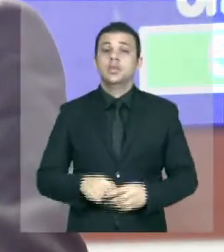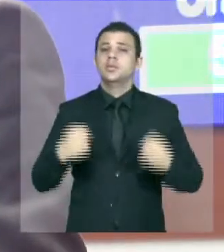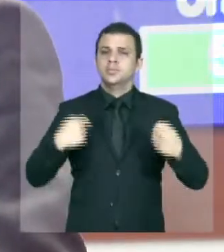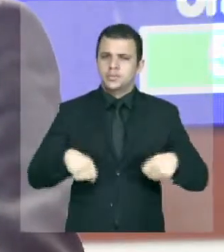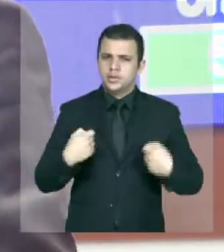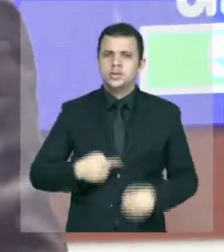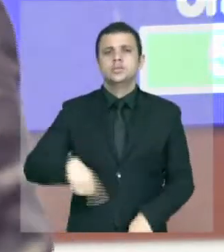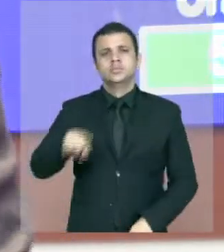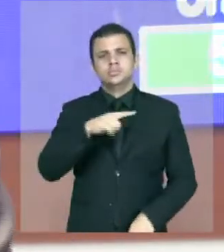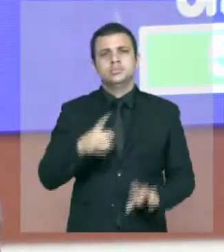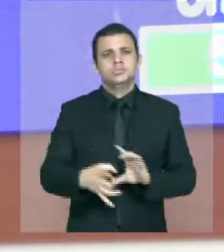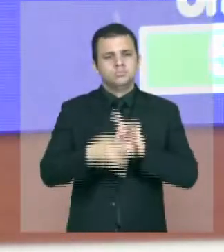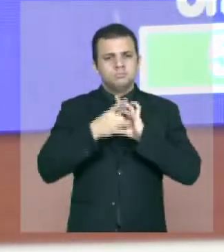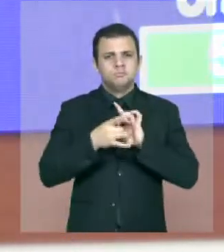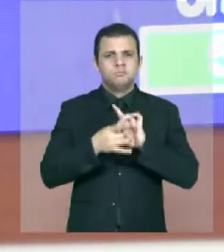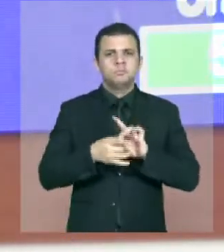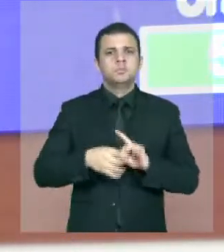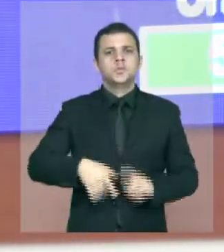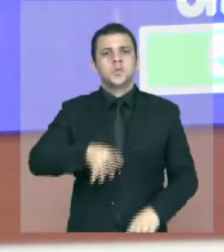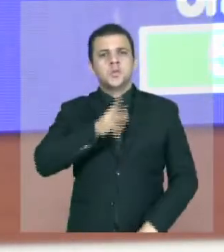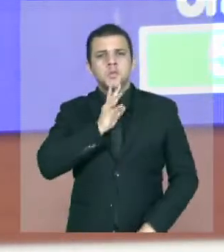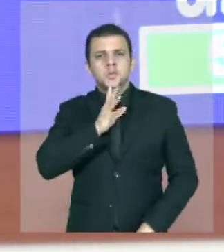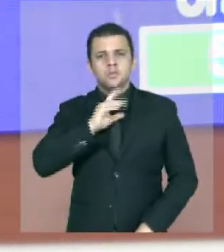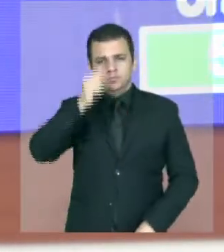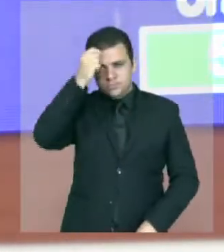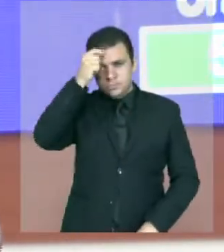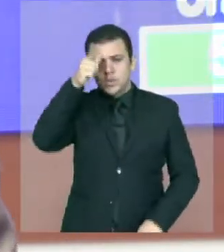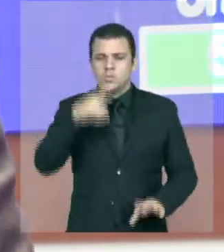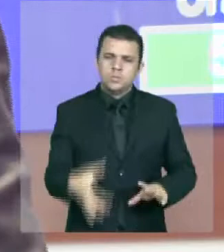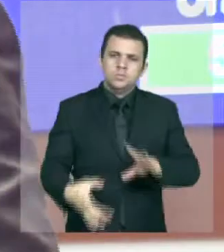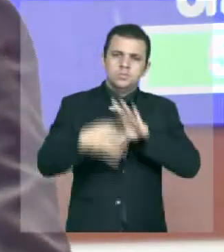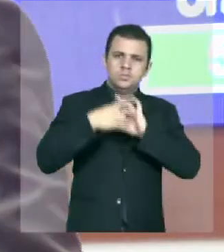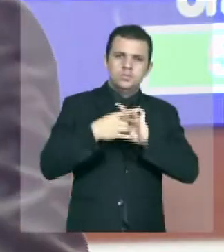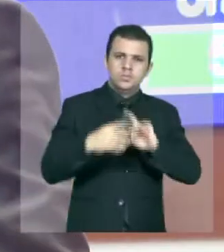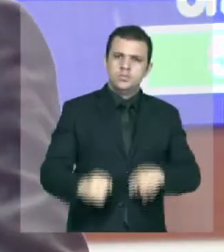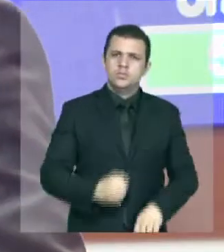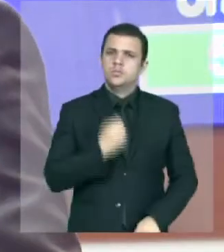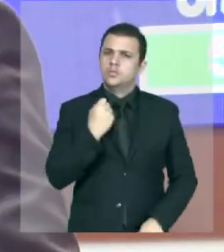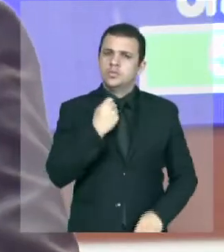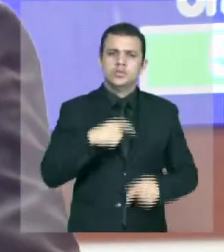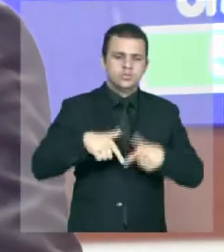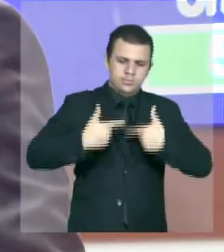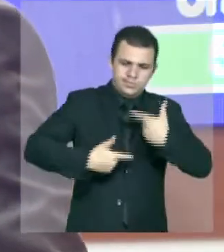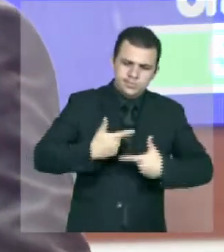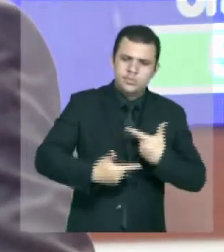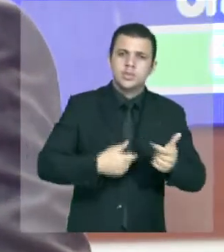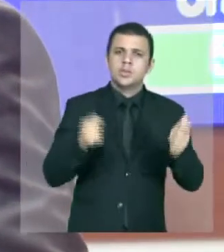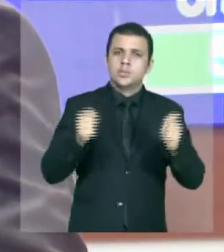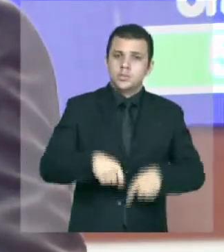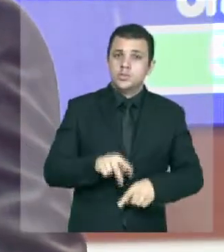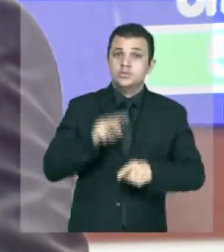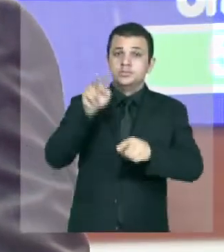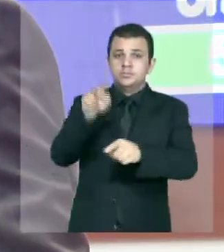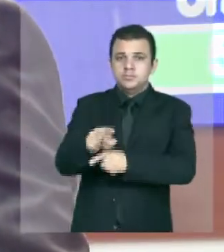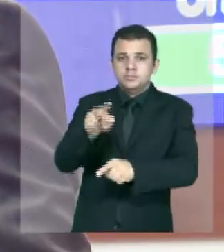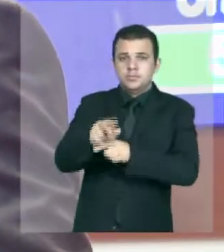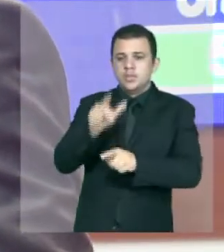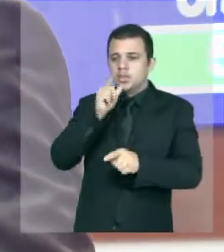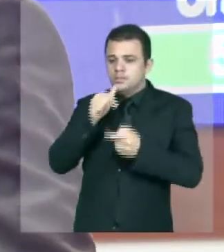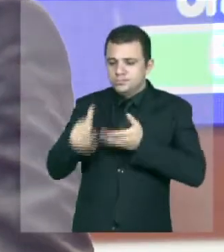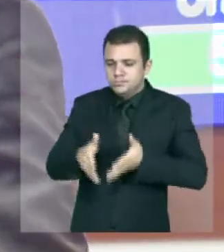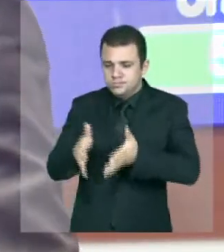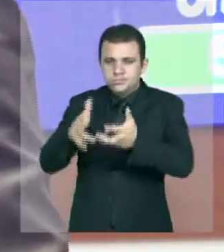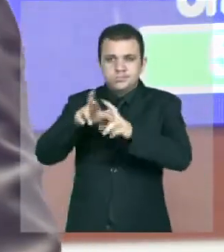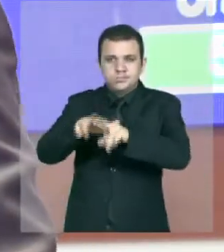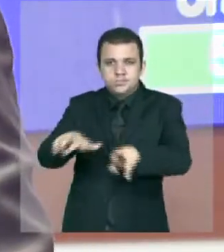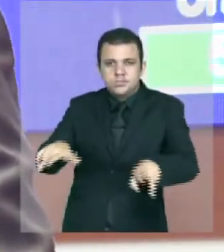unir forças, conhecimento e ações para defender os nossos mananciais, defender todas